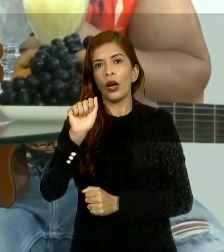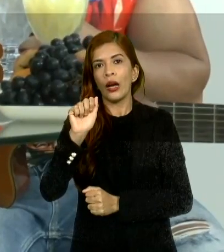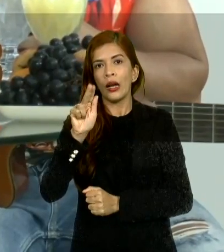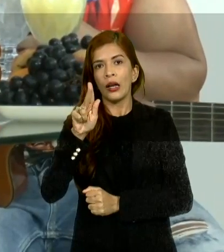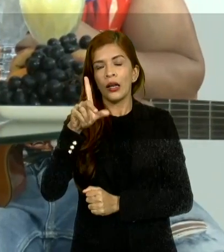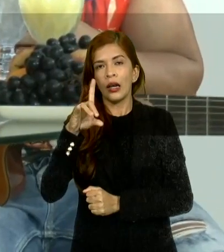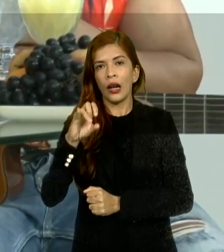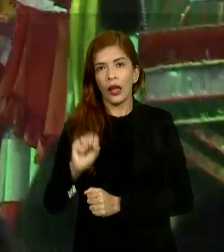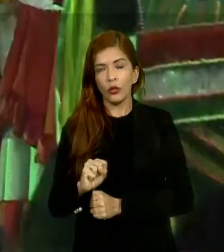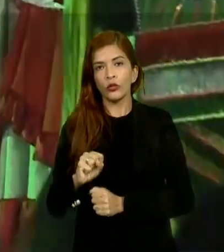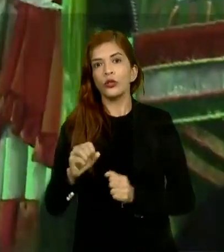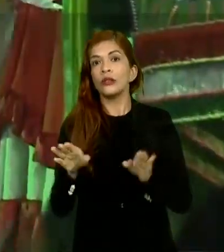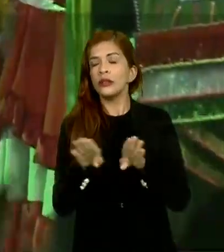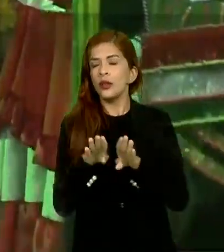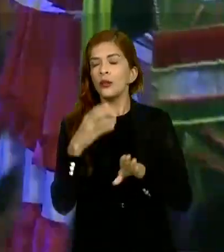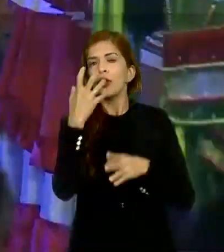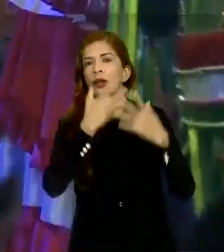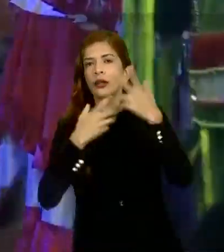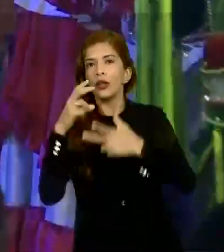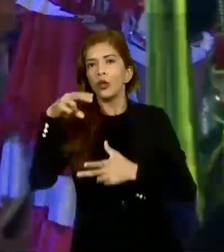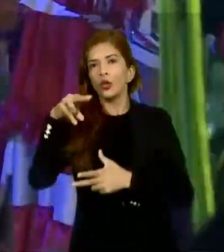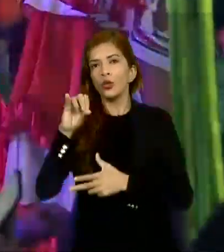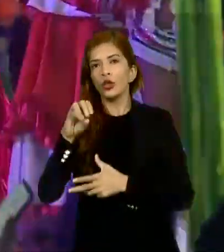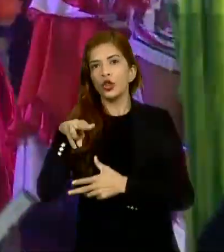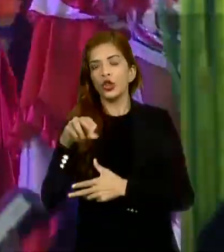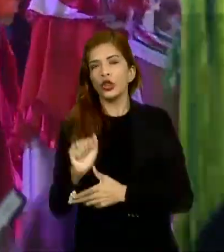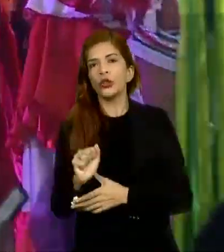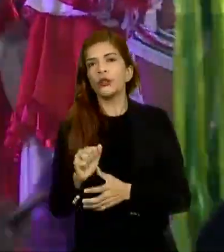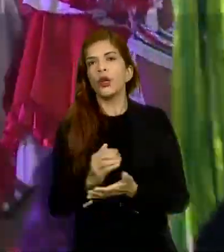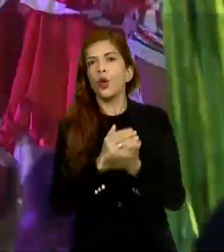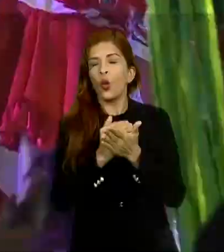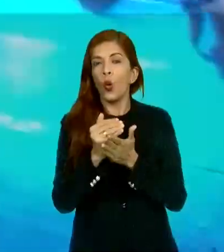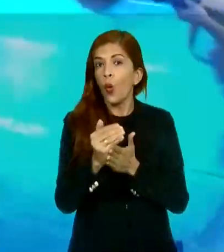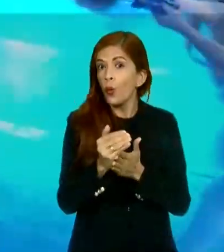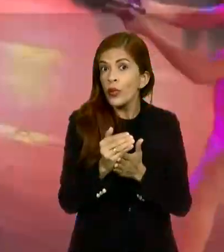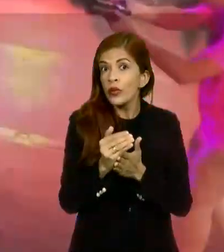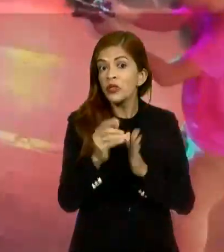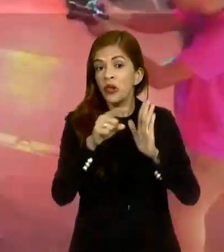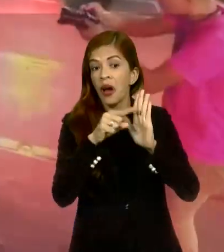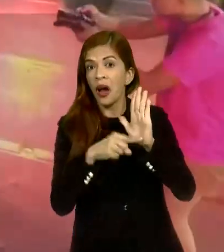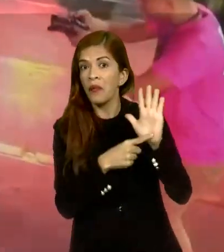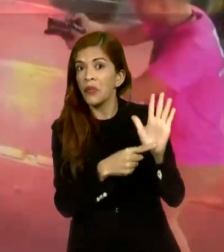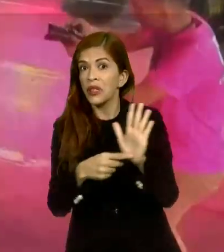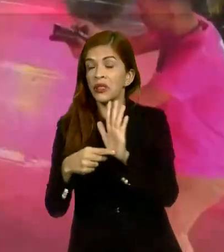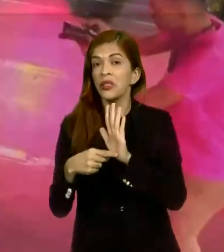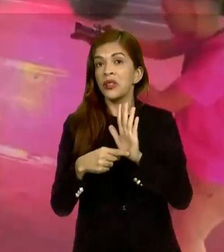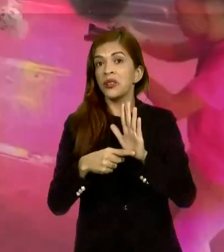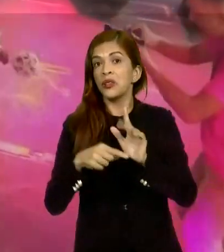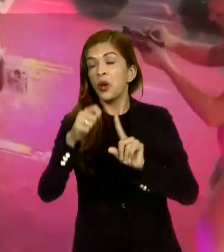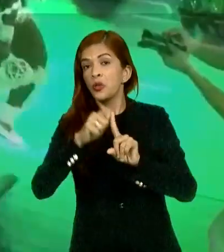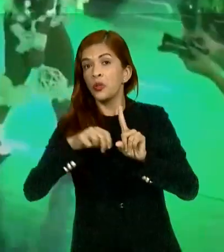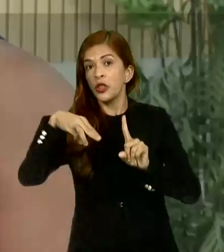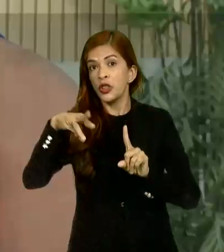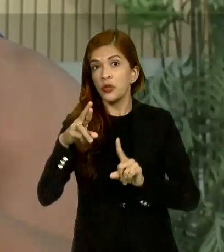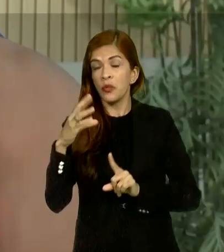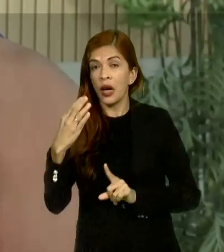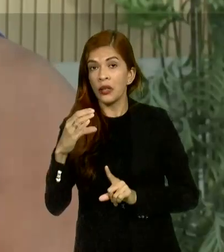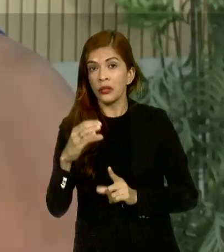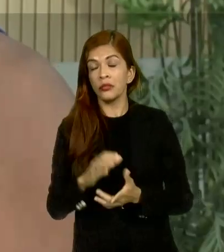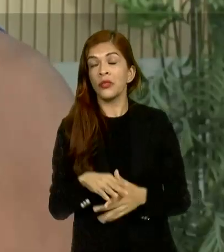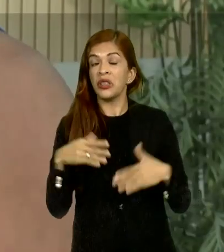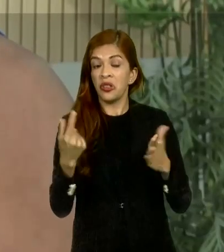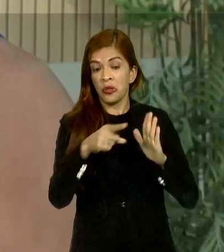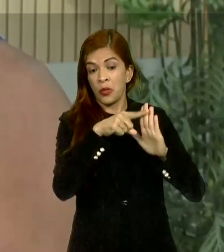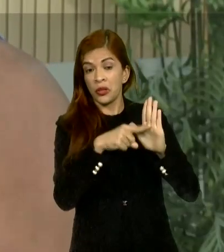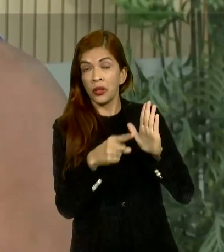também cantador do Nina. O Boi começou a agenda de 2024 em março, com apresentações por todo o Maranhão. Nossa agenda começou desde